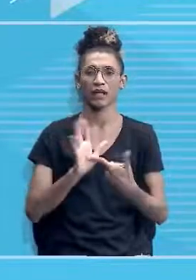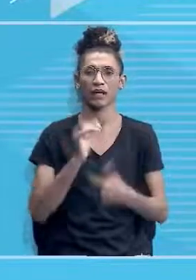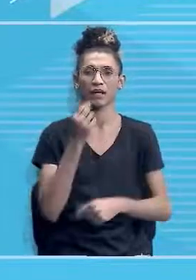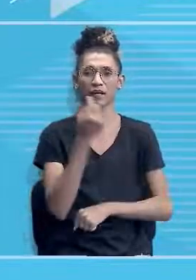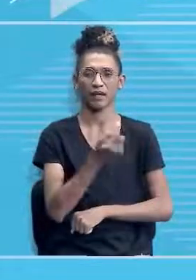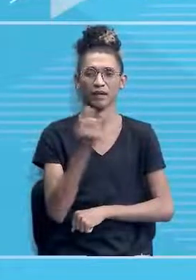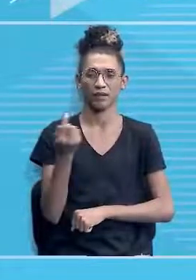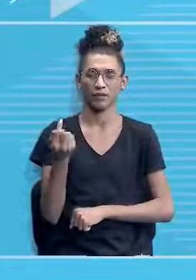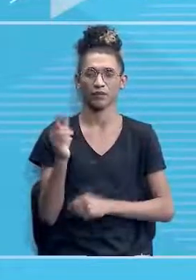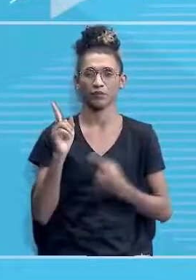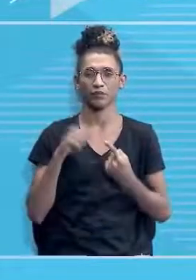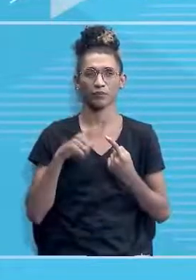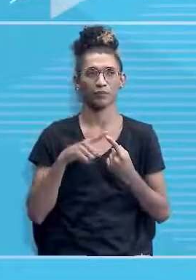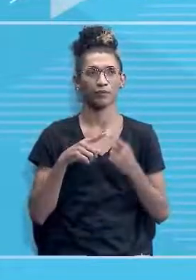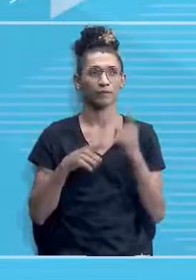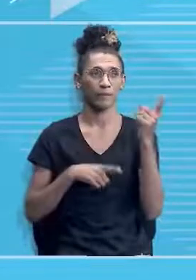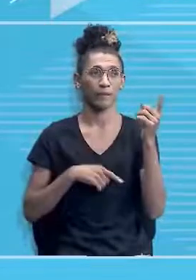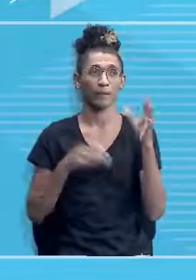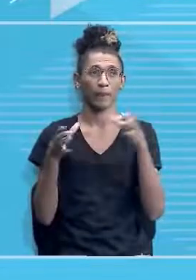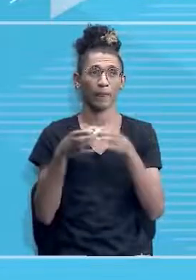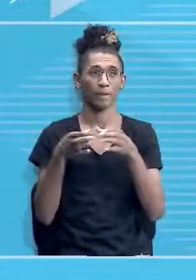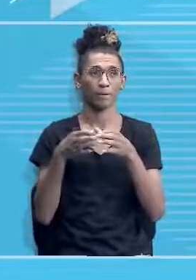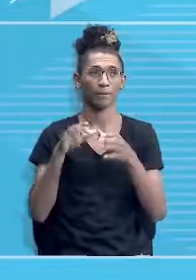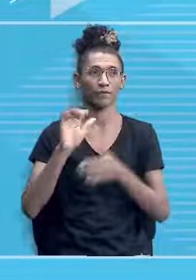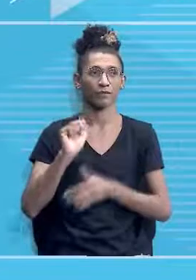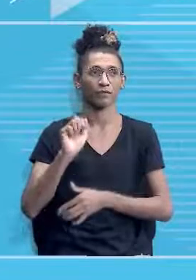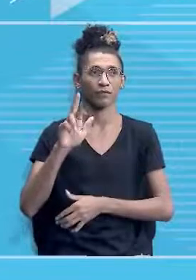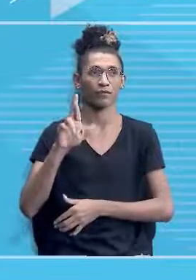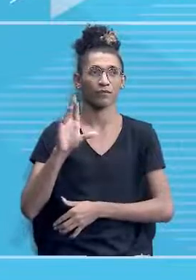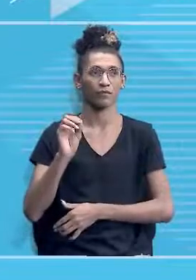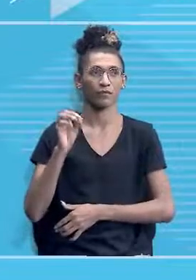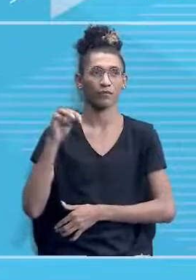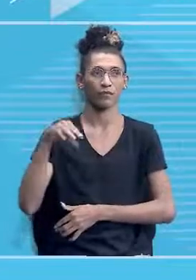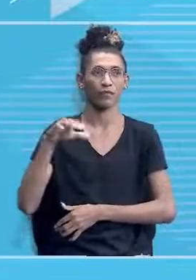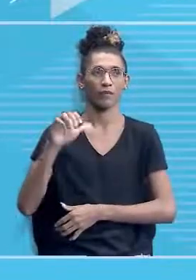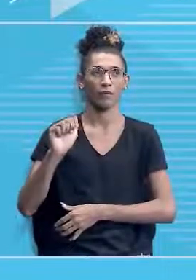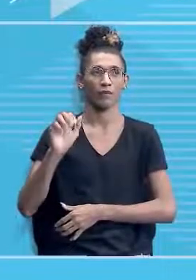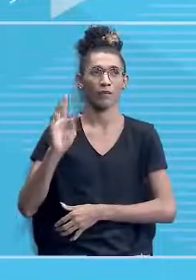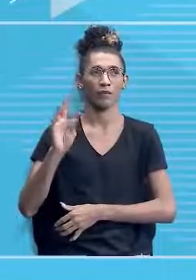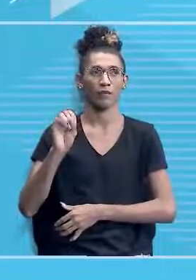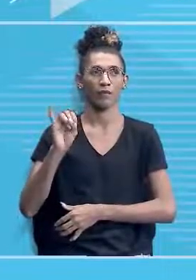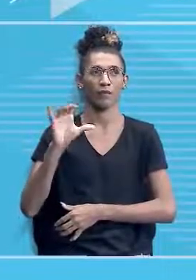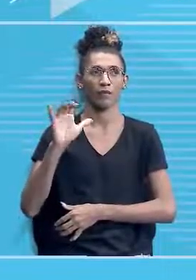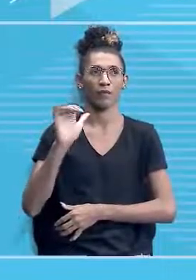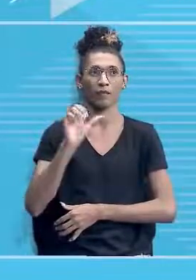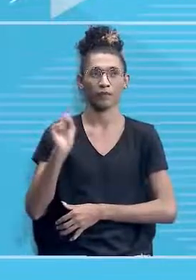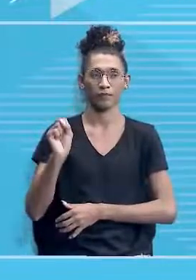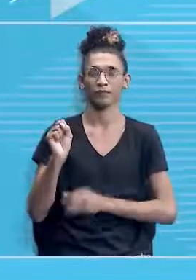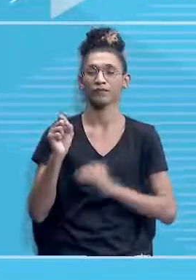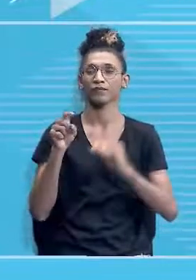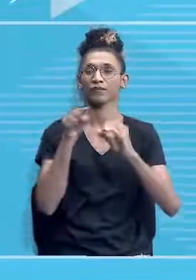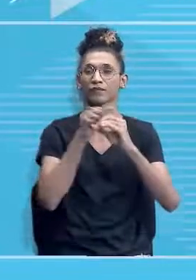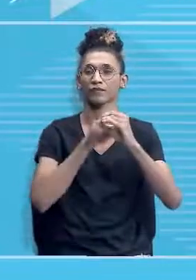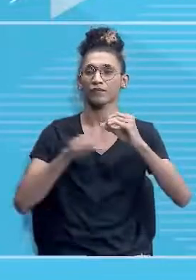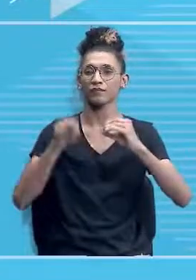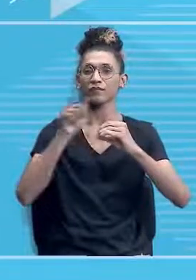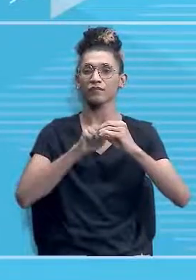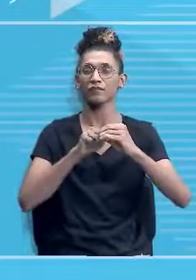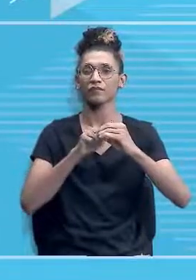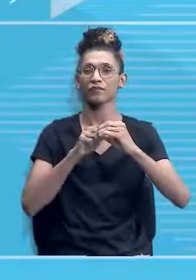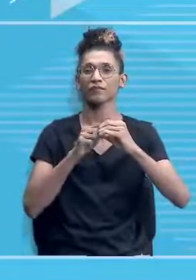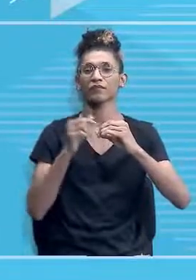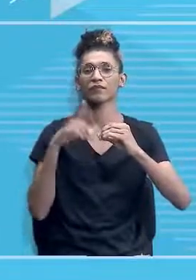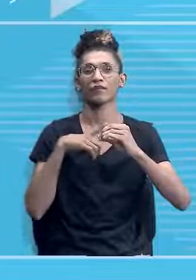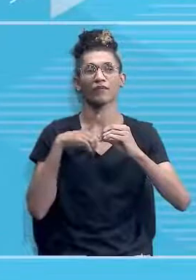Então você olha essa são aminas aromáticas esse ciclo é chamado de anel benzênico ciclomatico Então você tem aí na